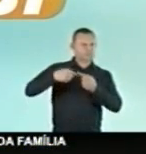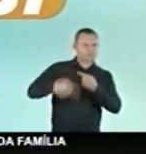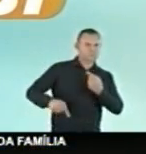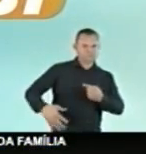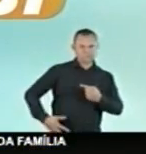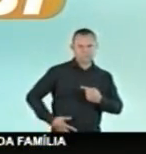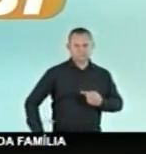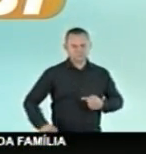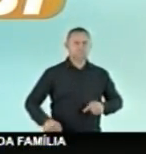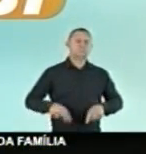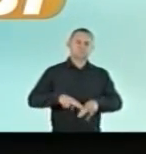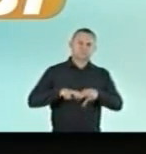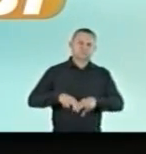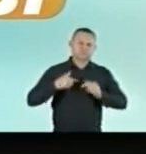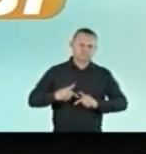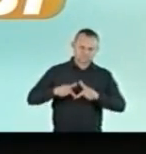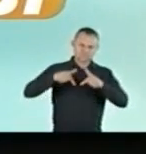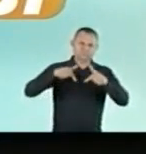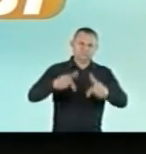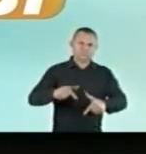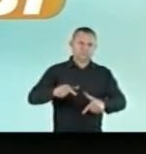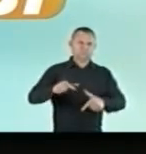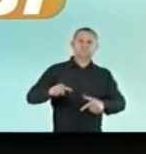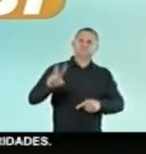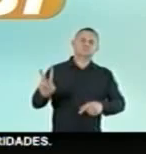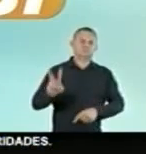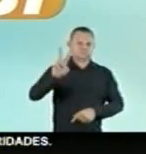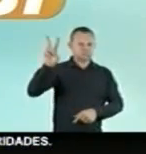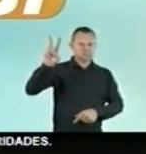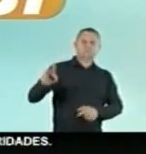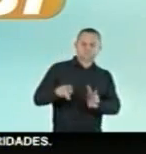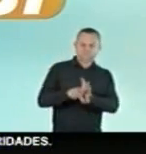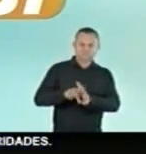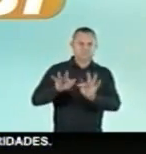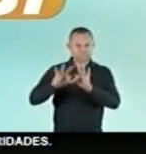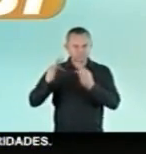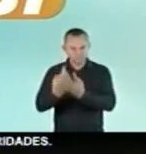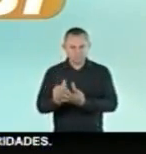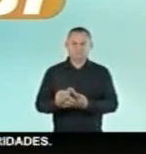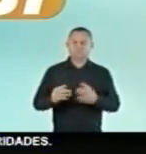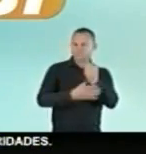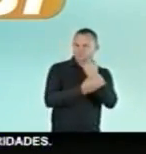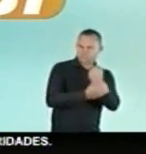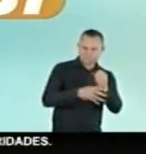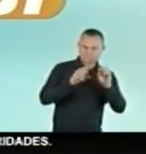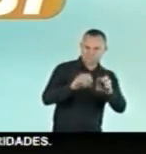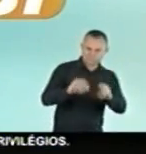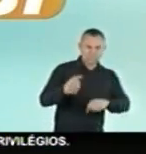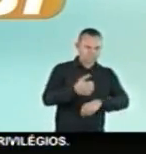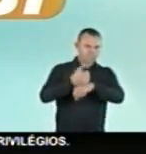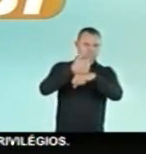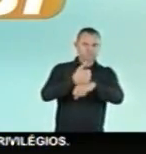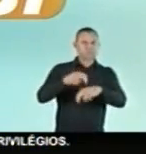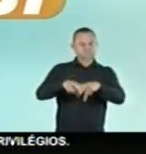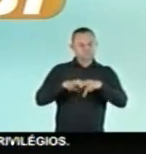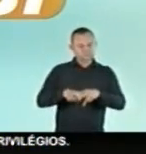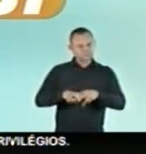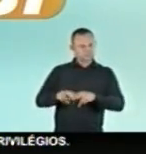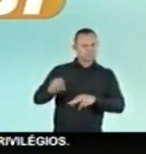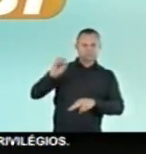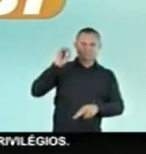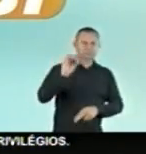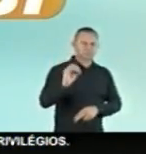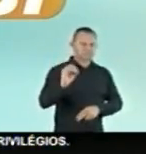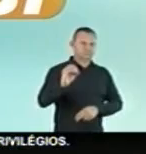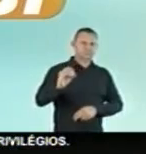e vou lutar pelos valores da família e pela redução de impostos. Segurança, saúde e educação são minhas prioridades. E tolerância